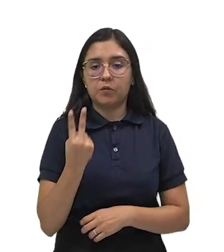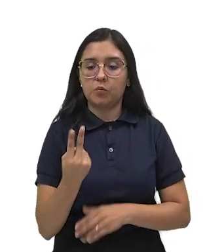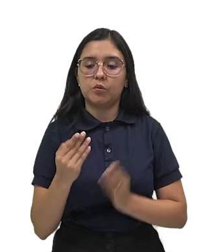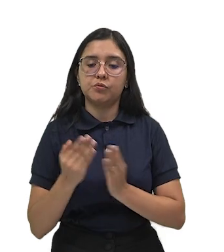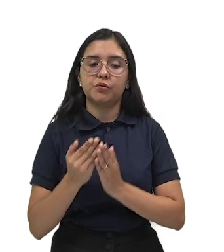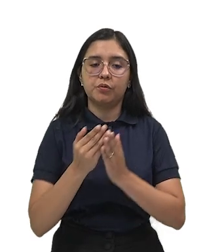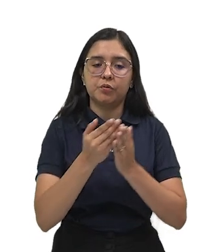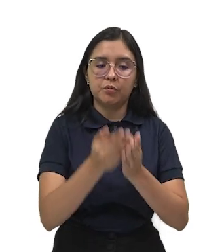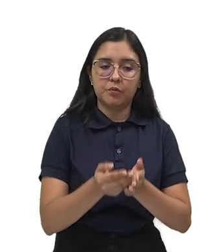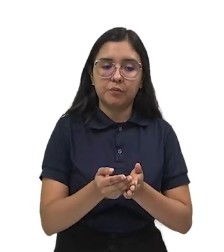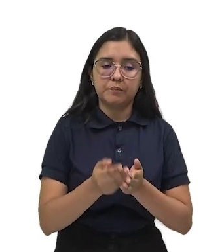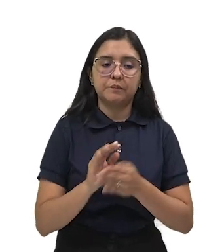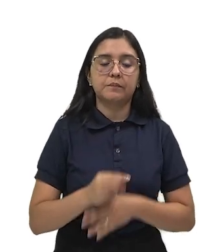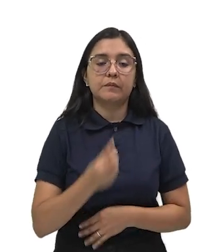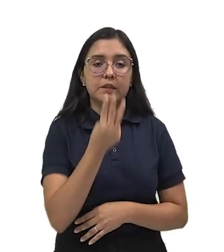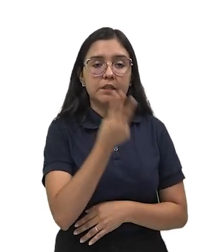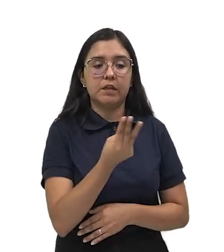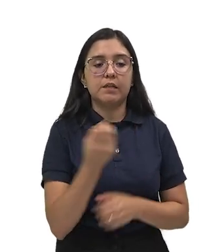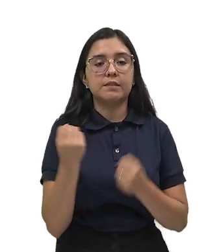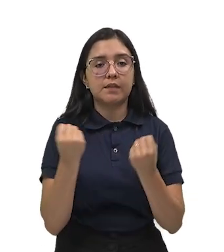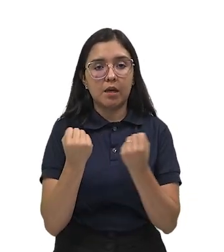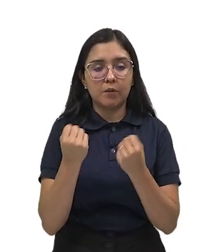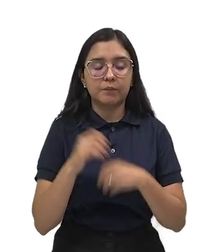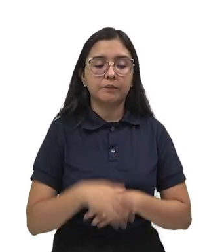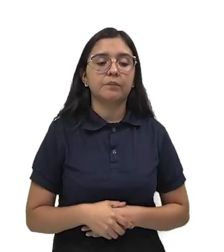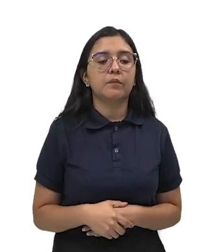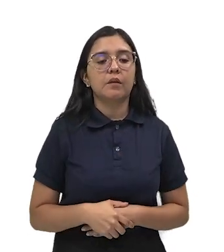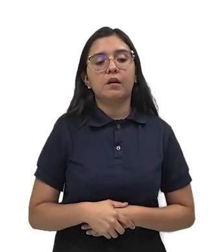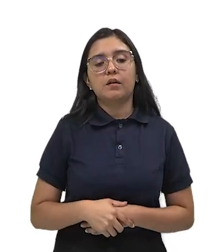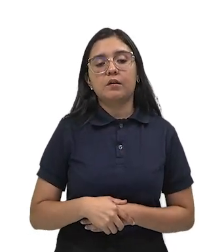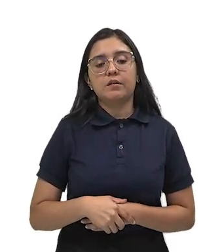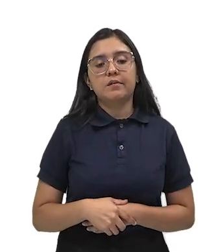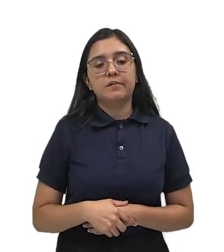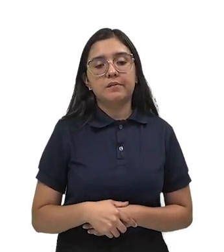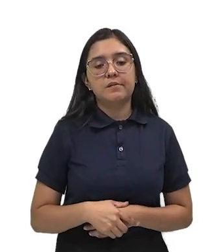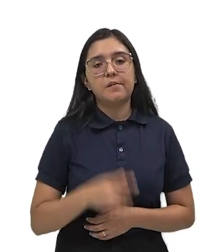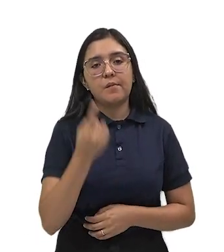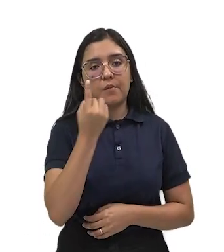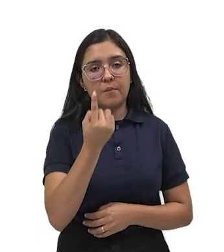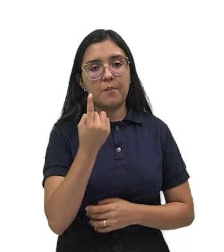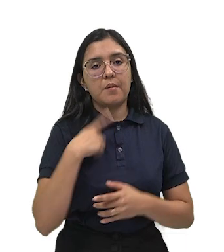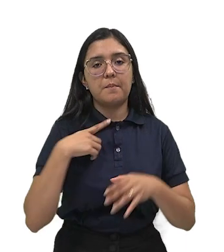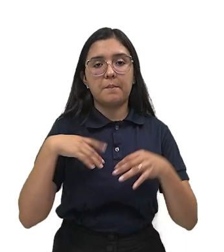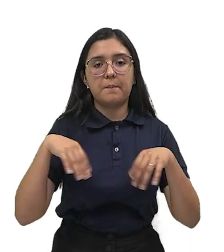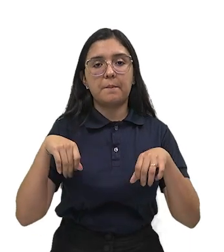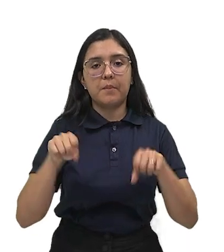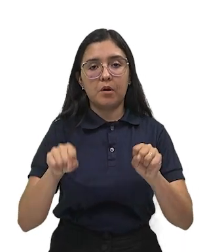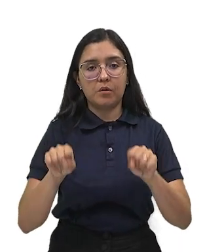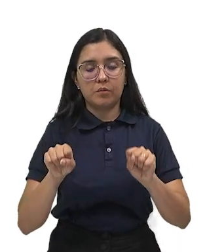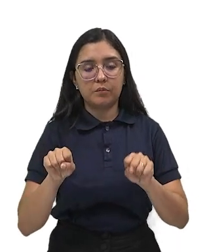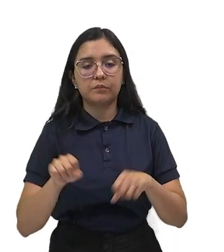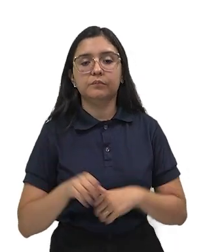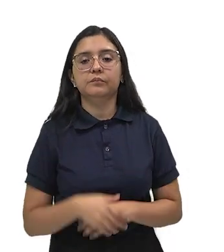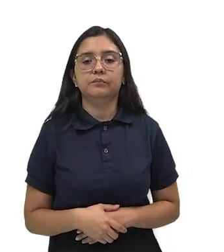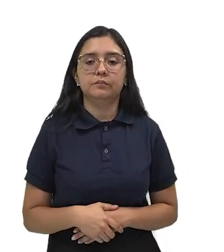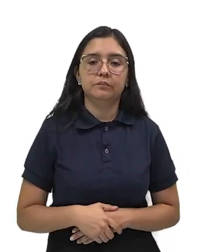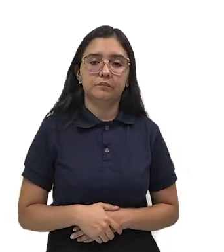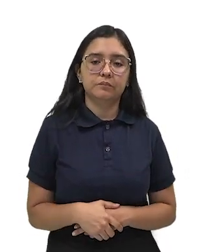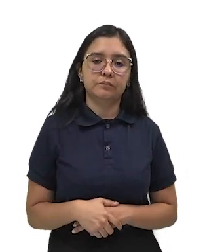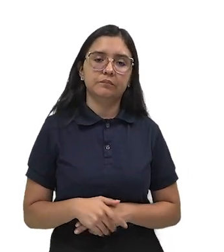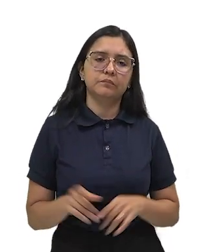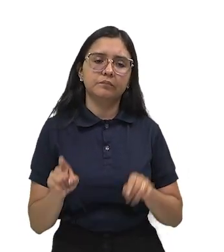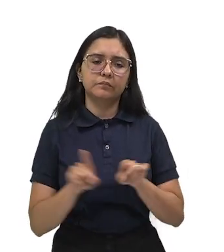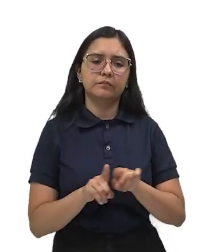canoas, tenho 3 carros e tenho uma moto. Então isso também pode te dar